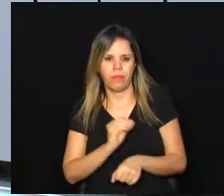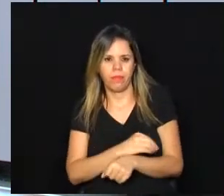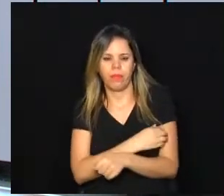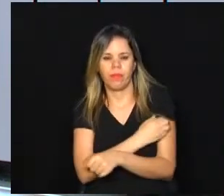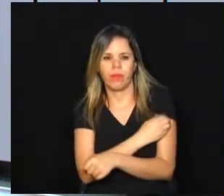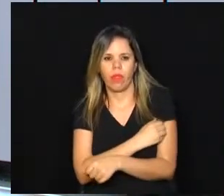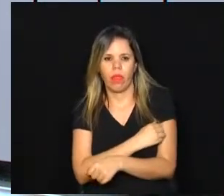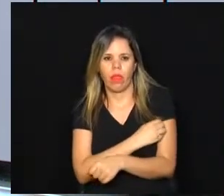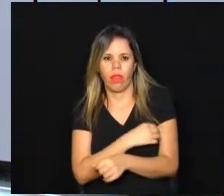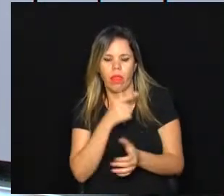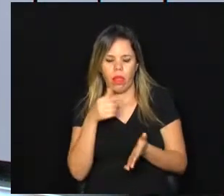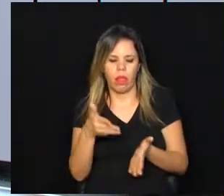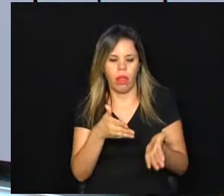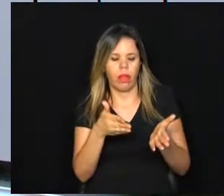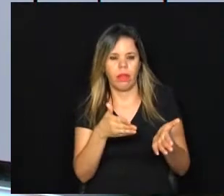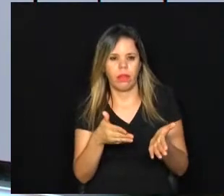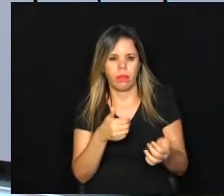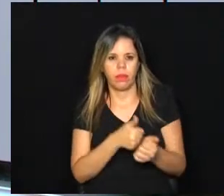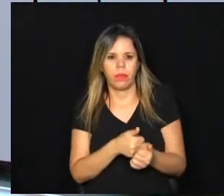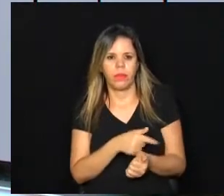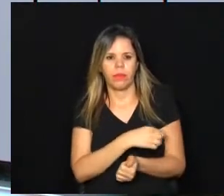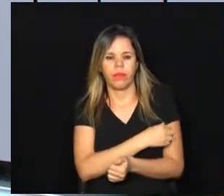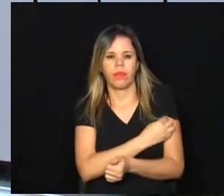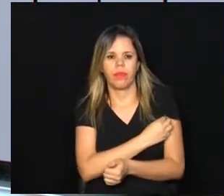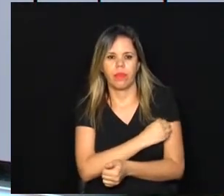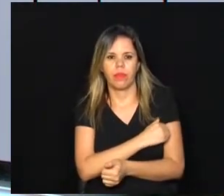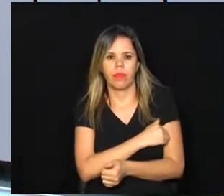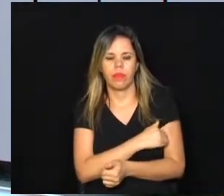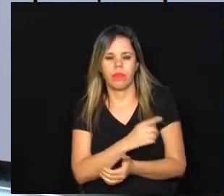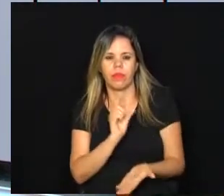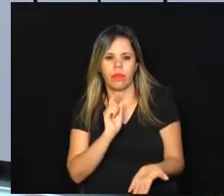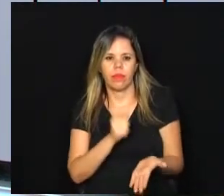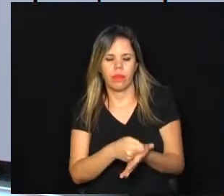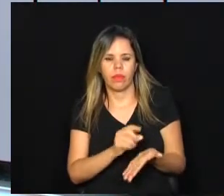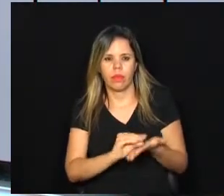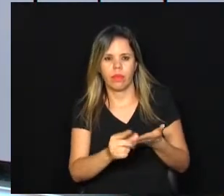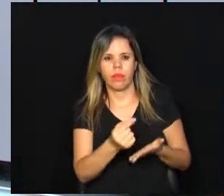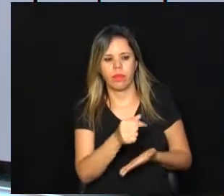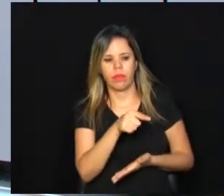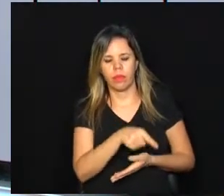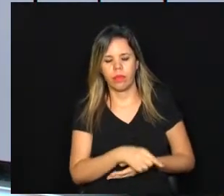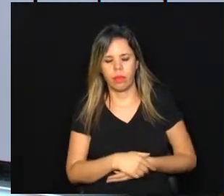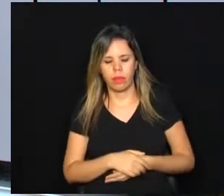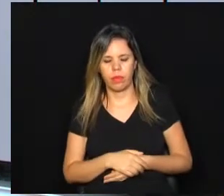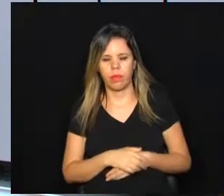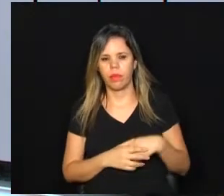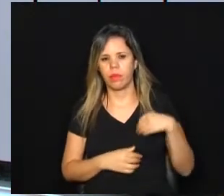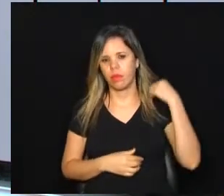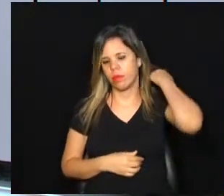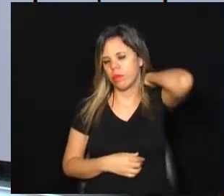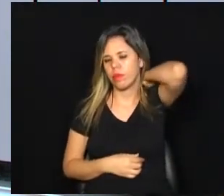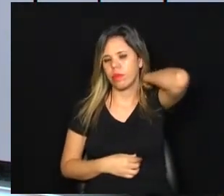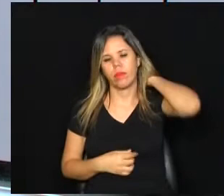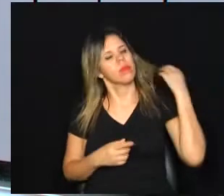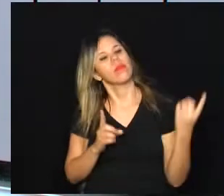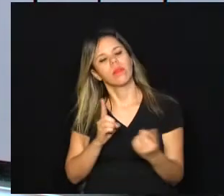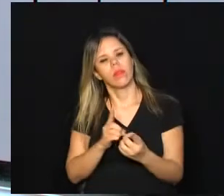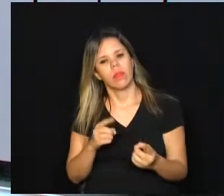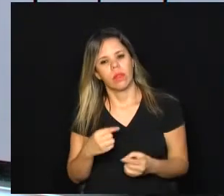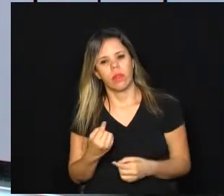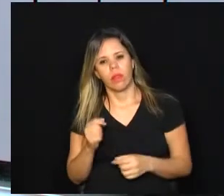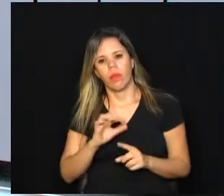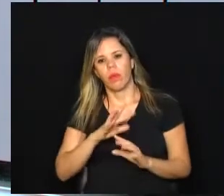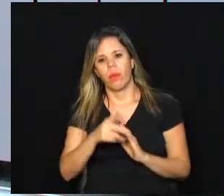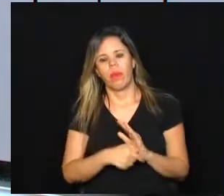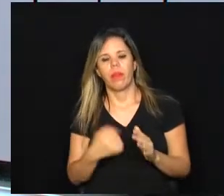de nascente, a sua mata, ela vai ser remunerado por isso, porque aquele manancial presta um serviço